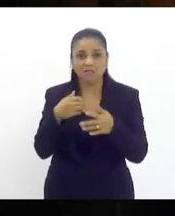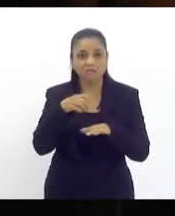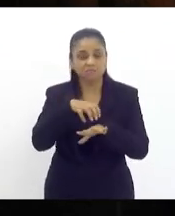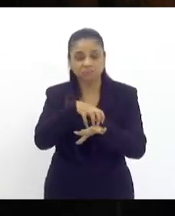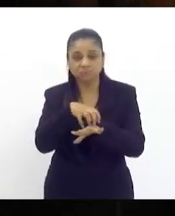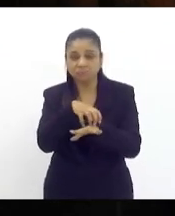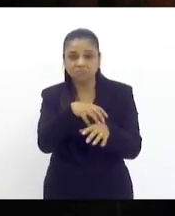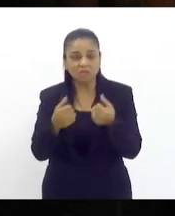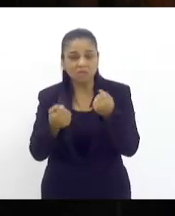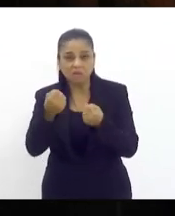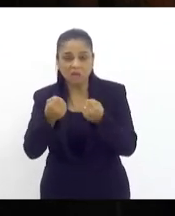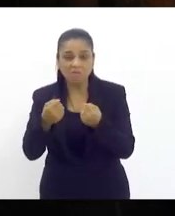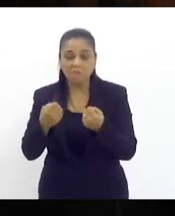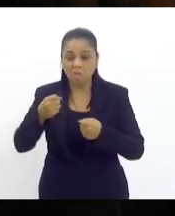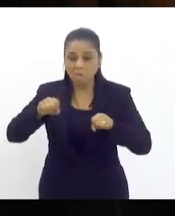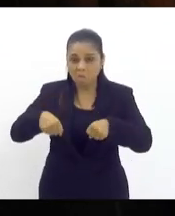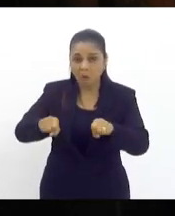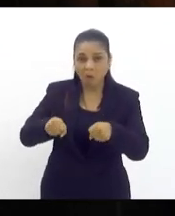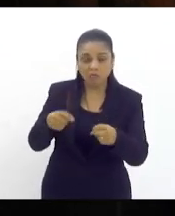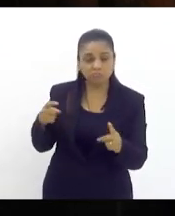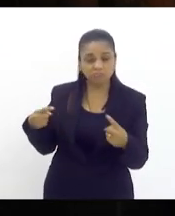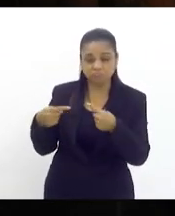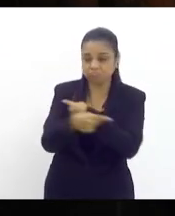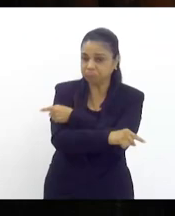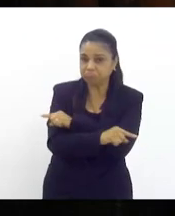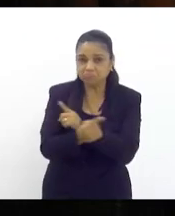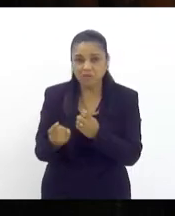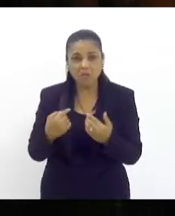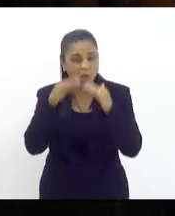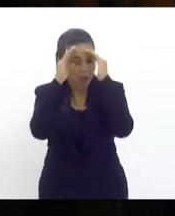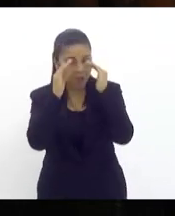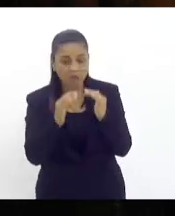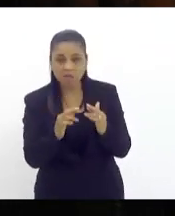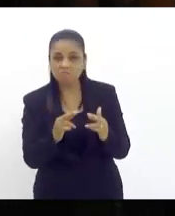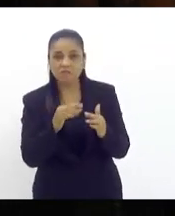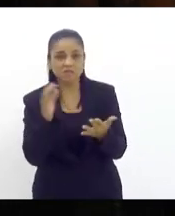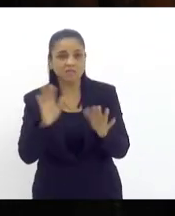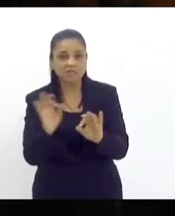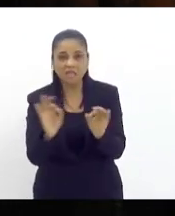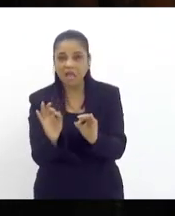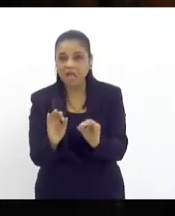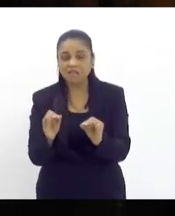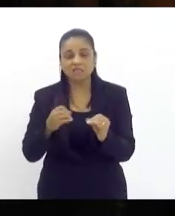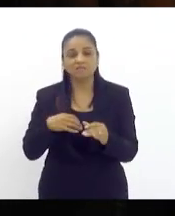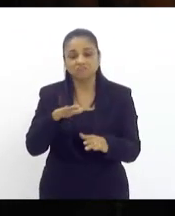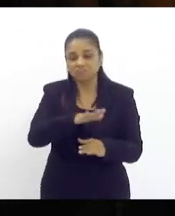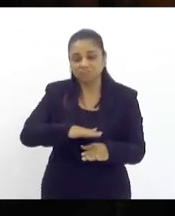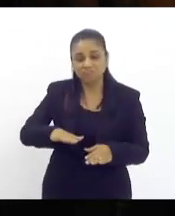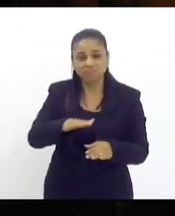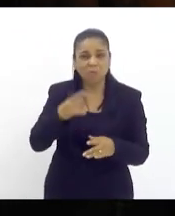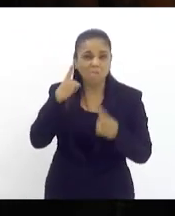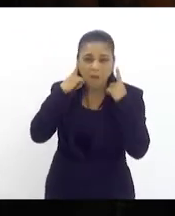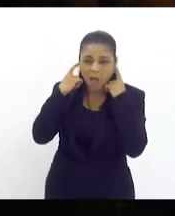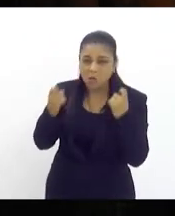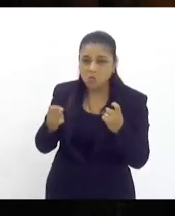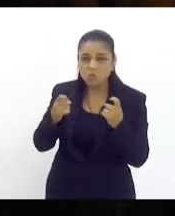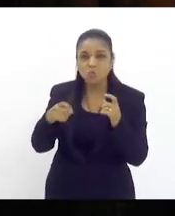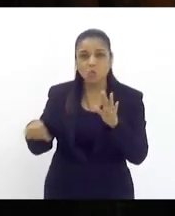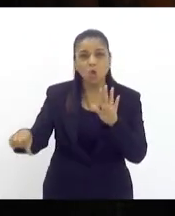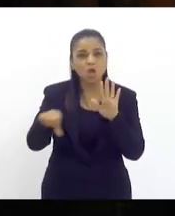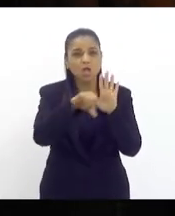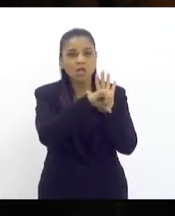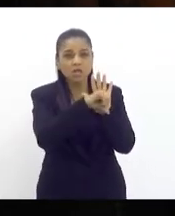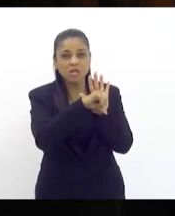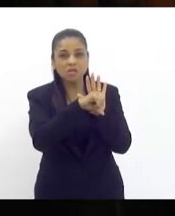na contramão é carro na contramão ninguém respeita nada ocupação irregular do solo barulho diz respeito crime de